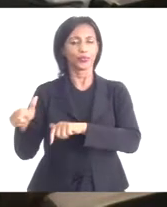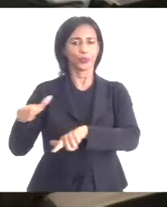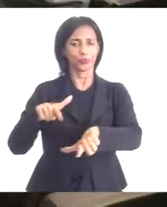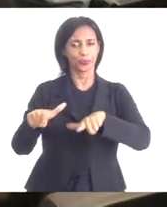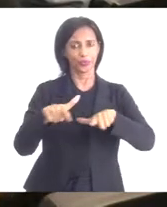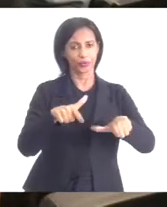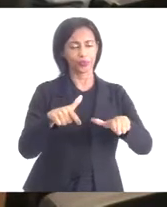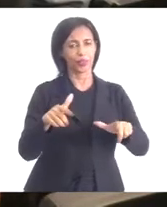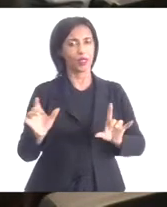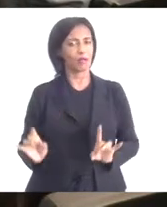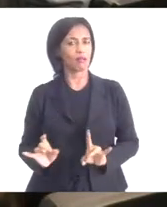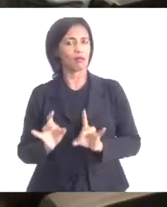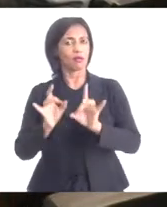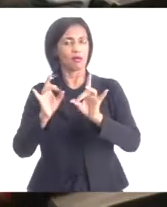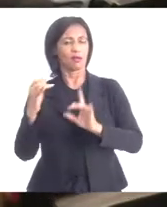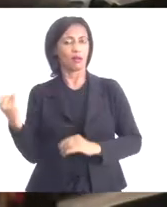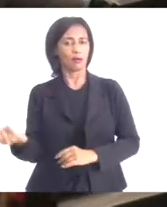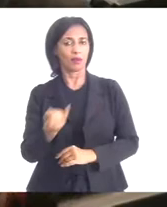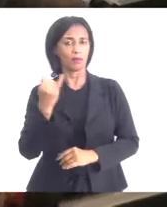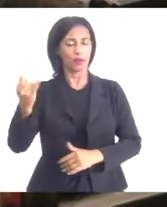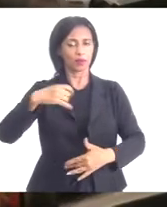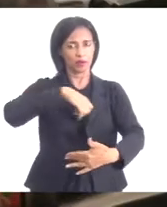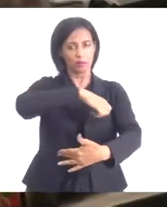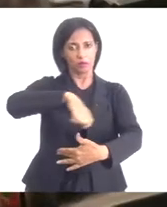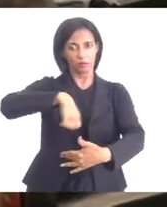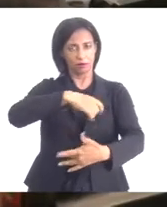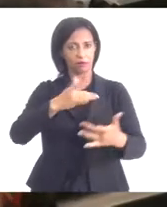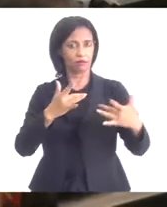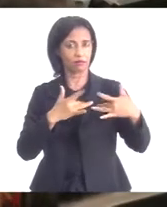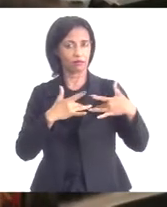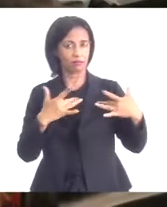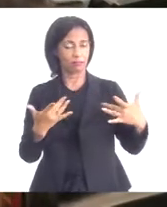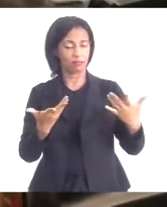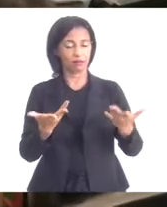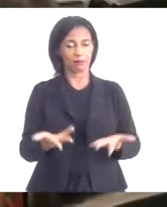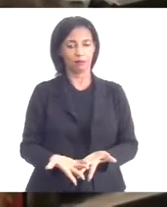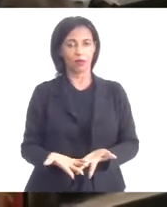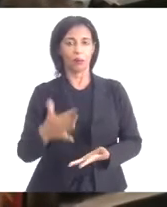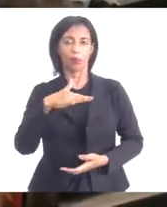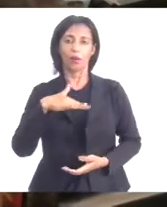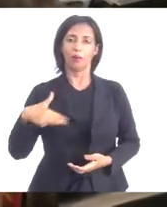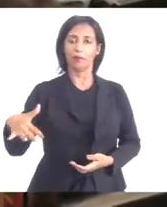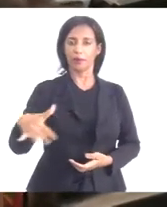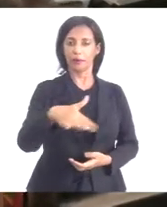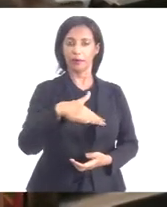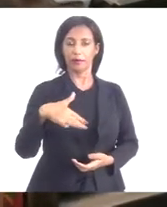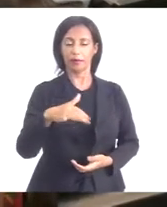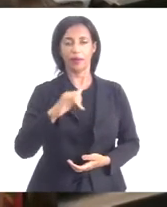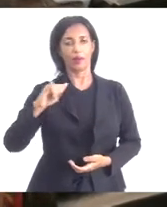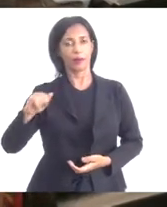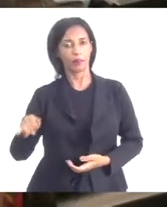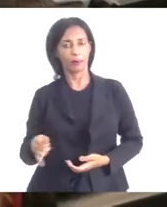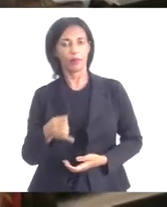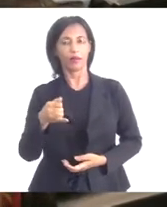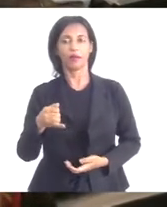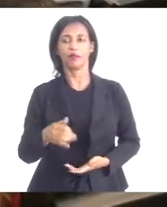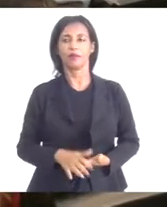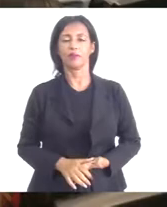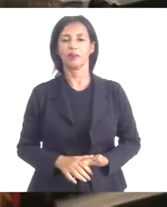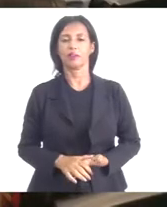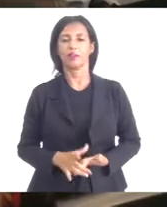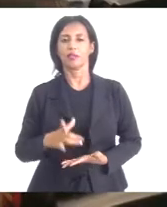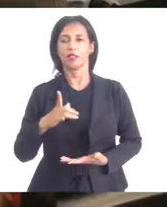essencial importante das cozinhas solidárias Ou seja no próprio território a possibilidade de uma